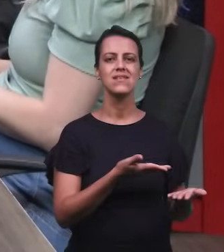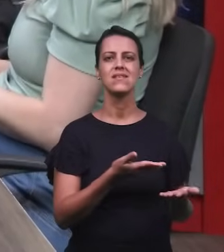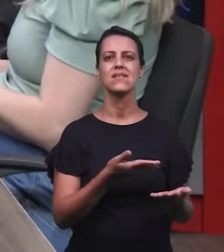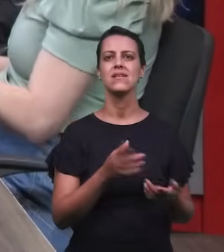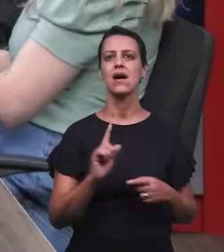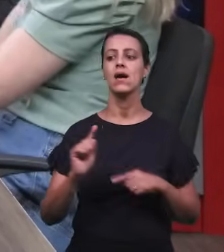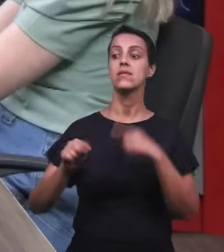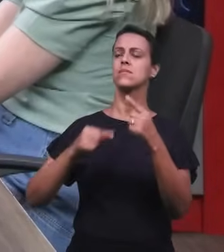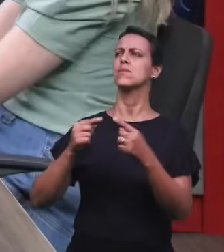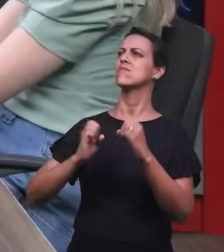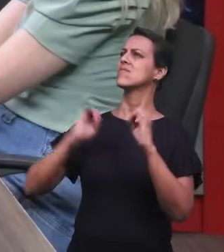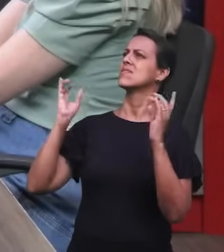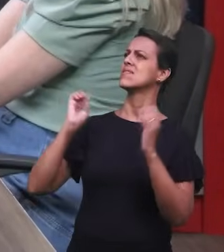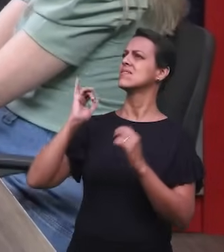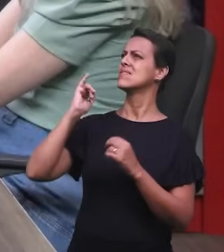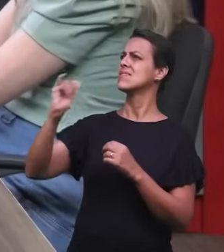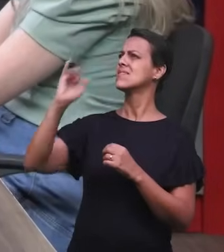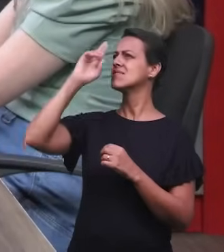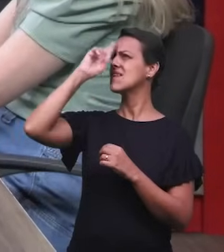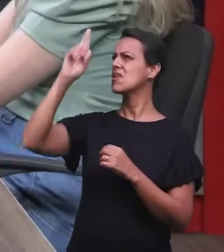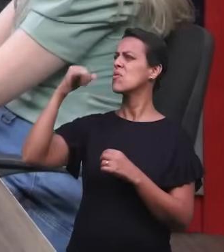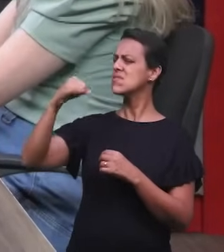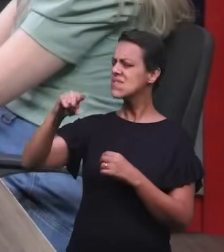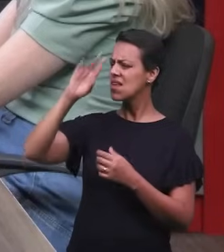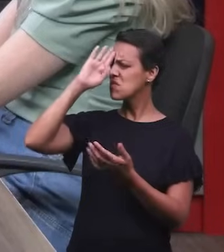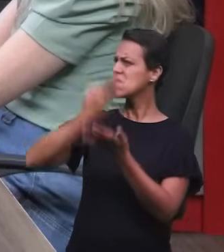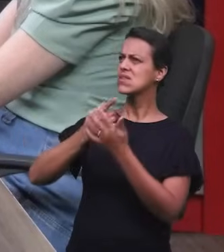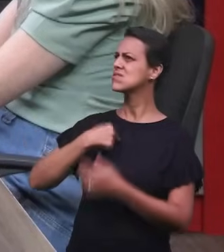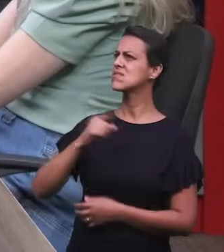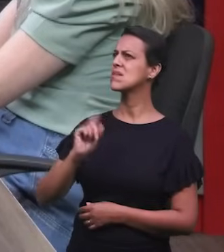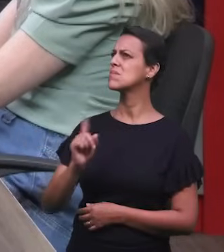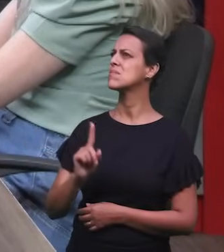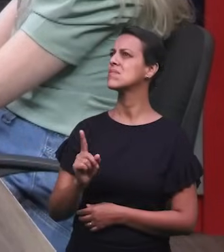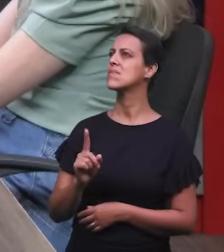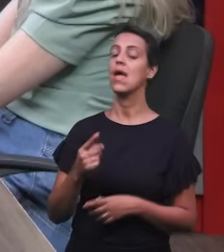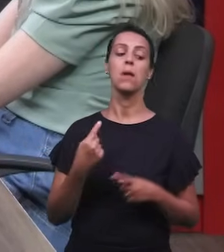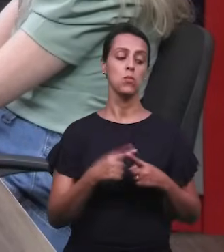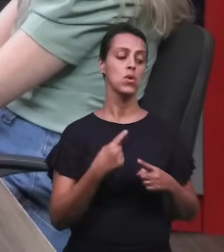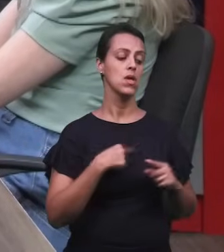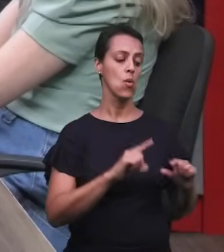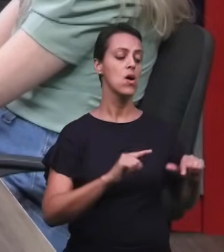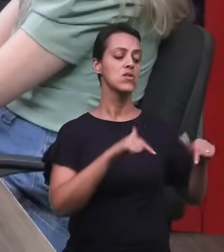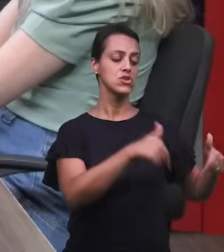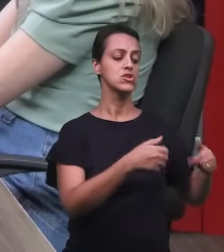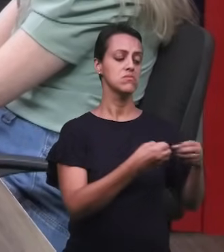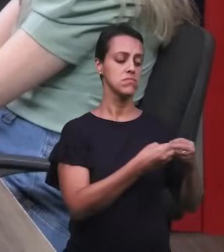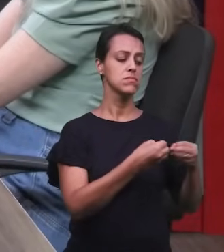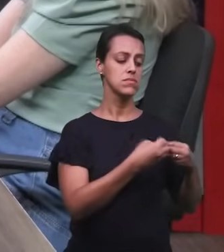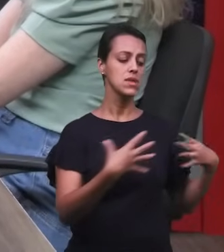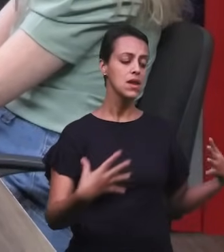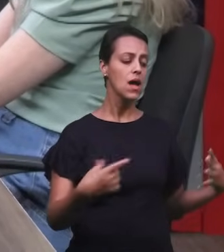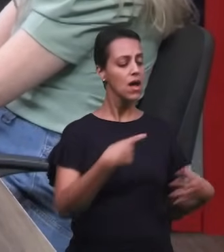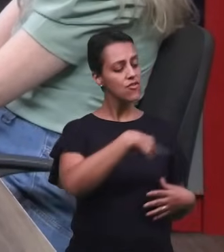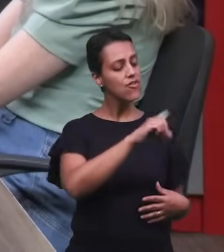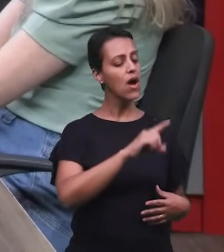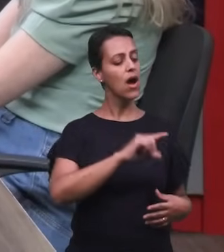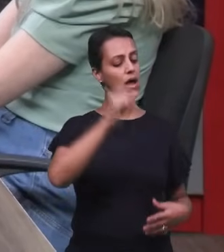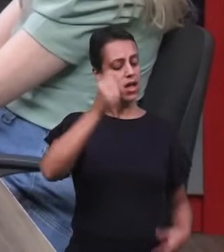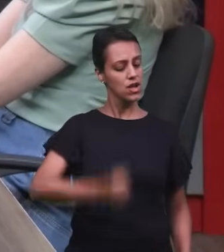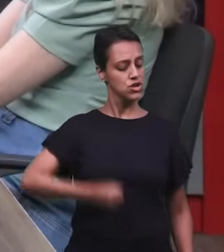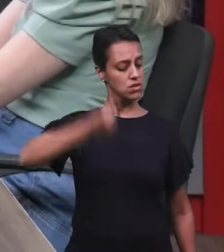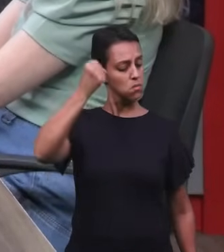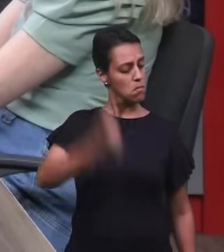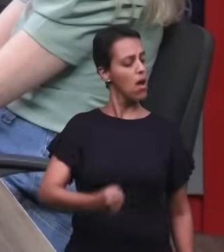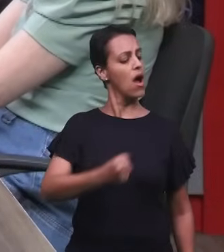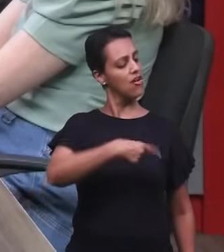Senhor, mais na frente, Senhor, mas não vão crer. Moisés, mas eu vou operar sinais. Lança seu cajado na terra. Aí